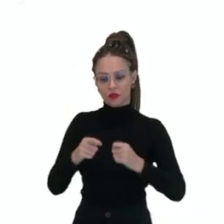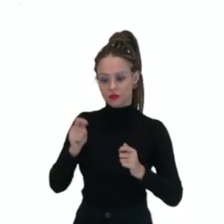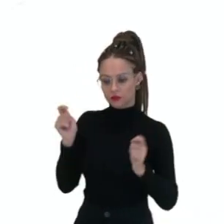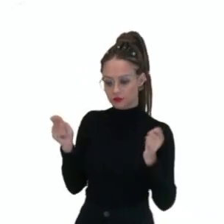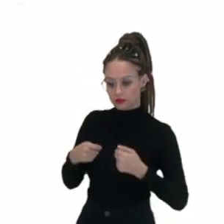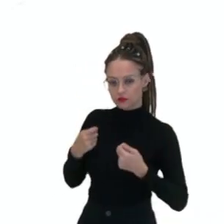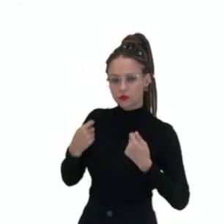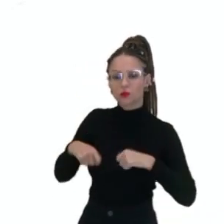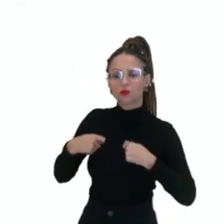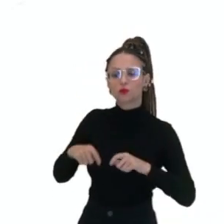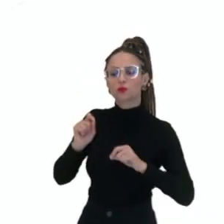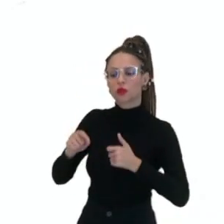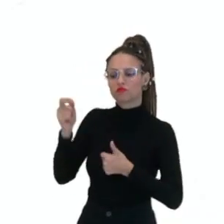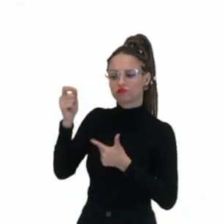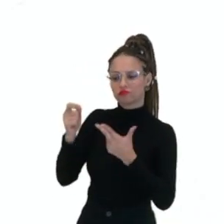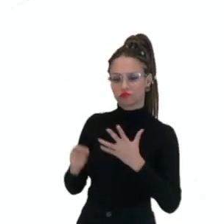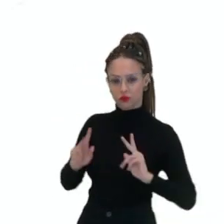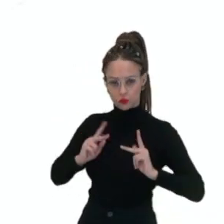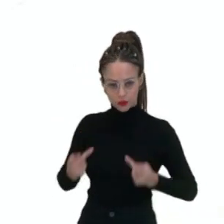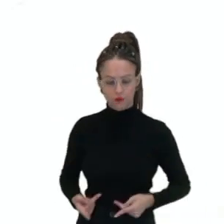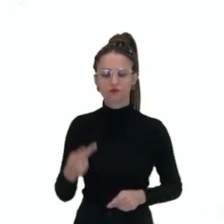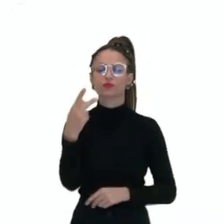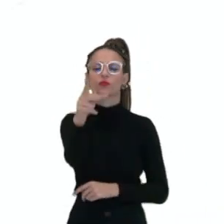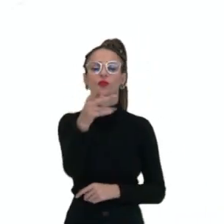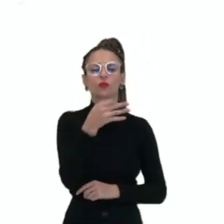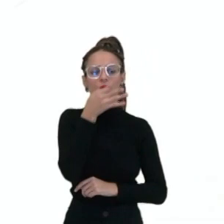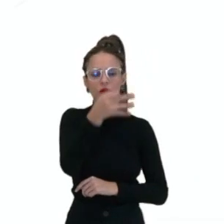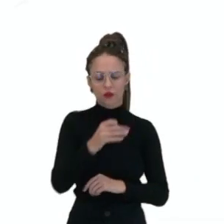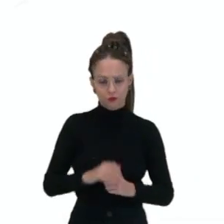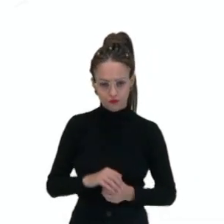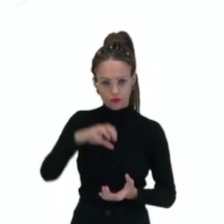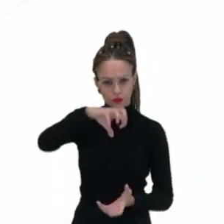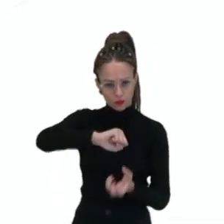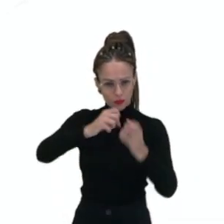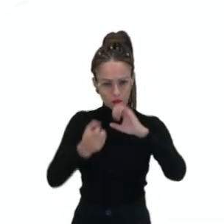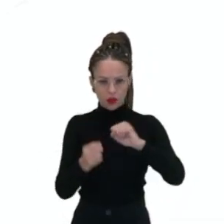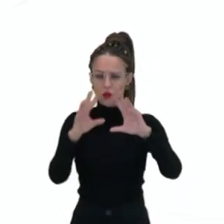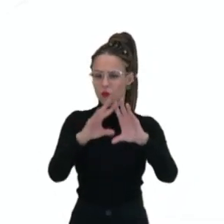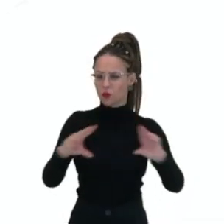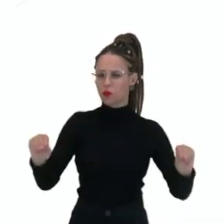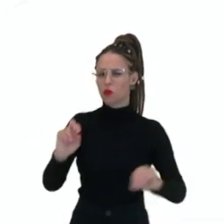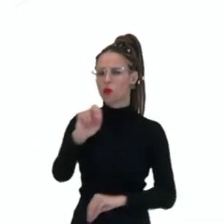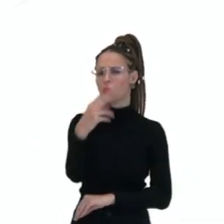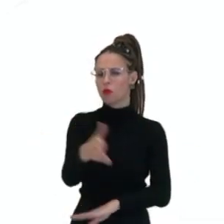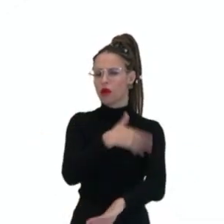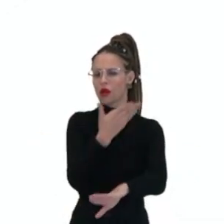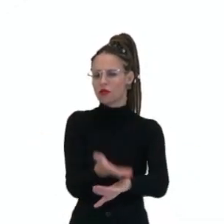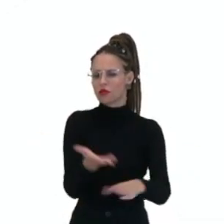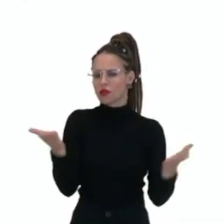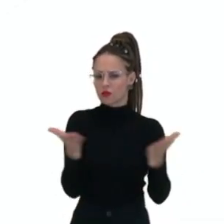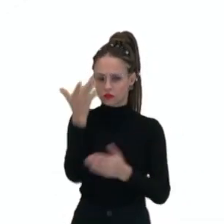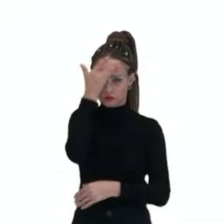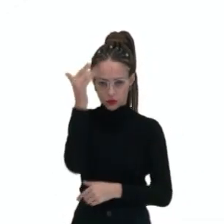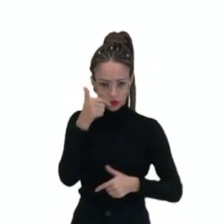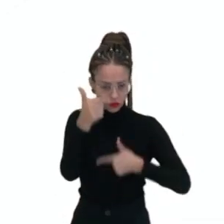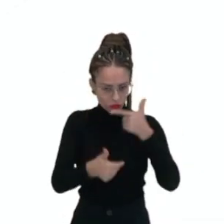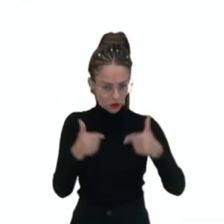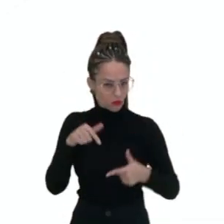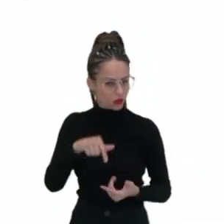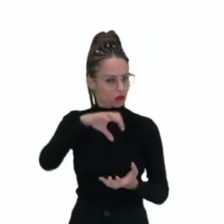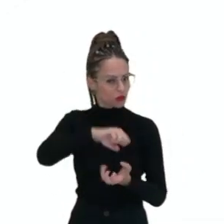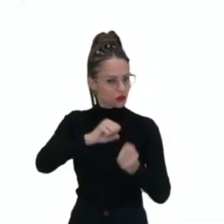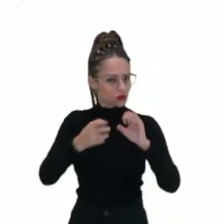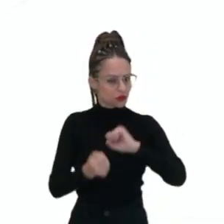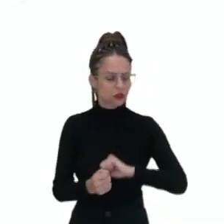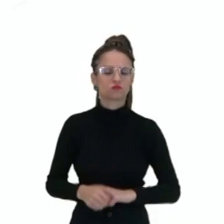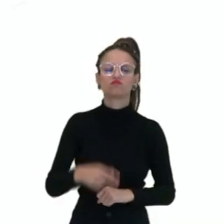necessidades humanas. Em sua opinião, o artesanato desapareceu ou ainda há pessoas que se dedicam a essa atividade? E